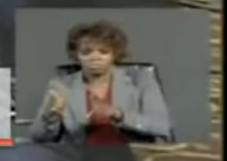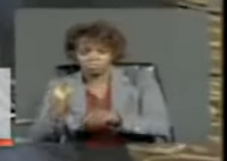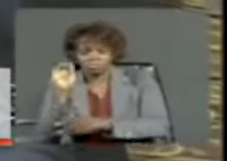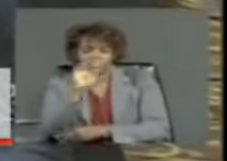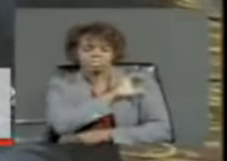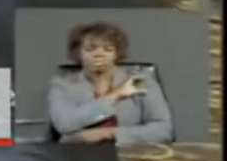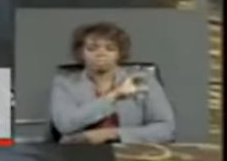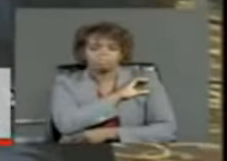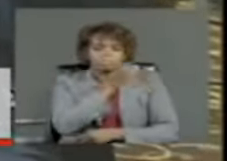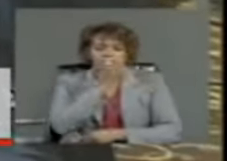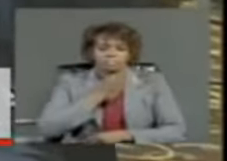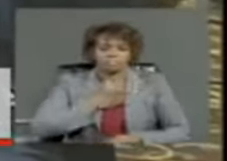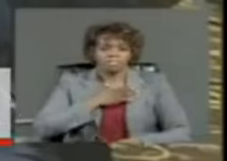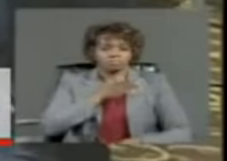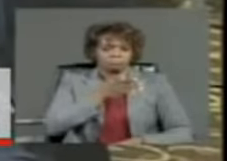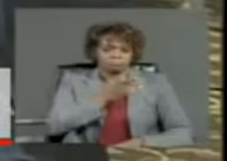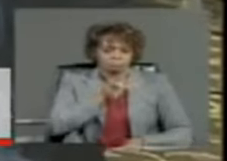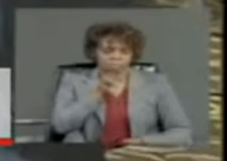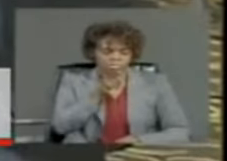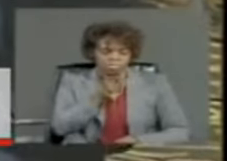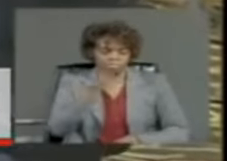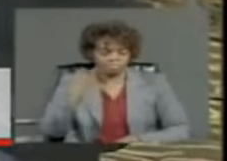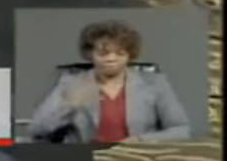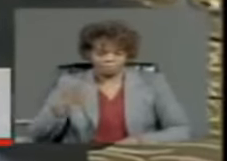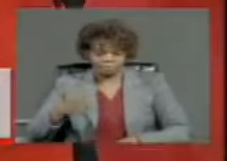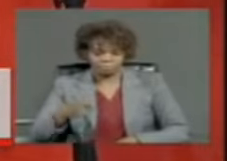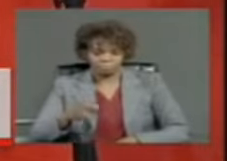Eu também me considero Cabinda.